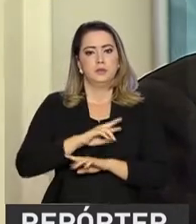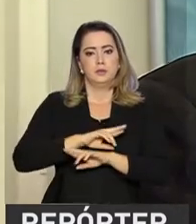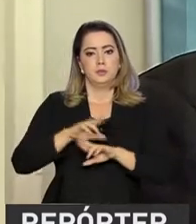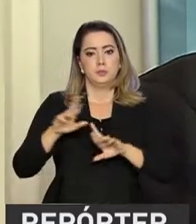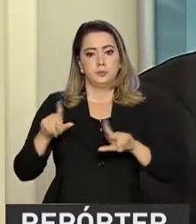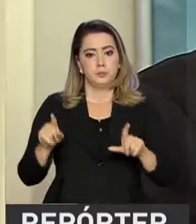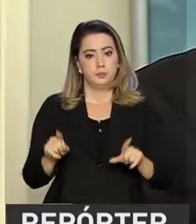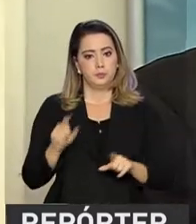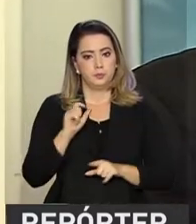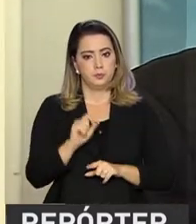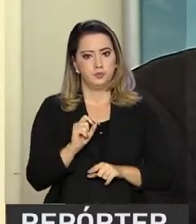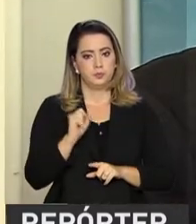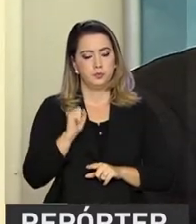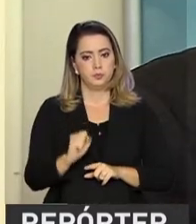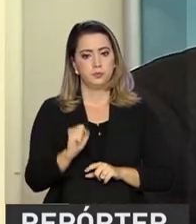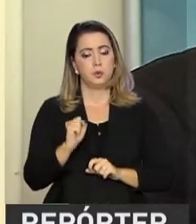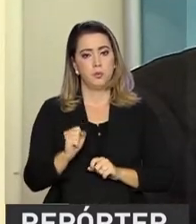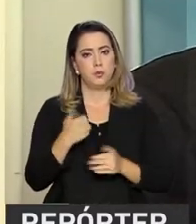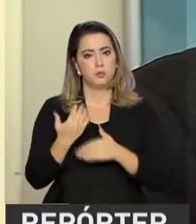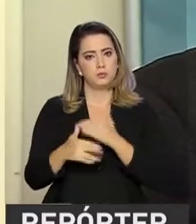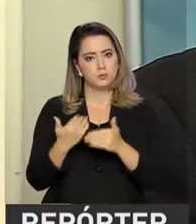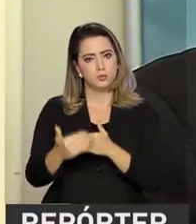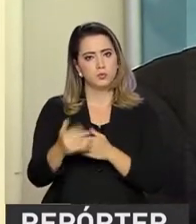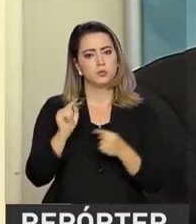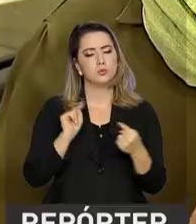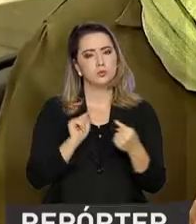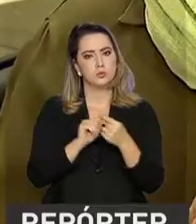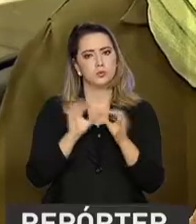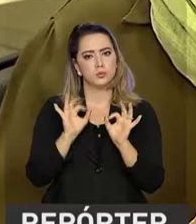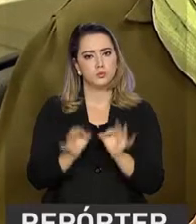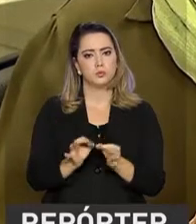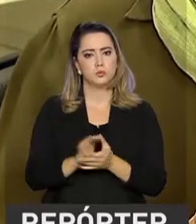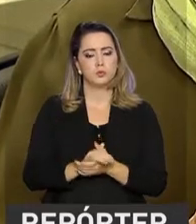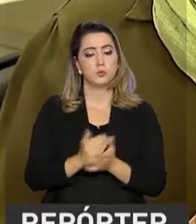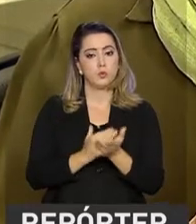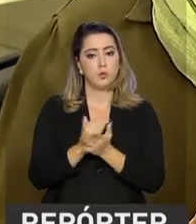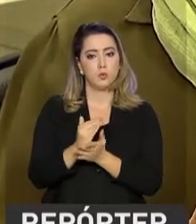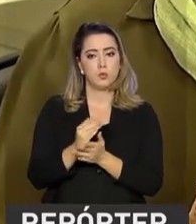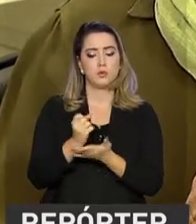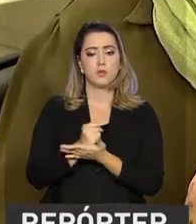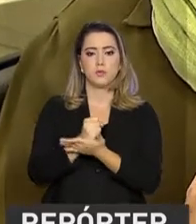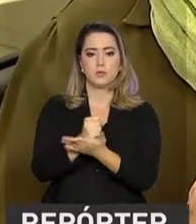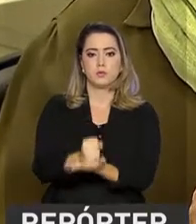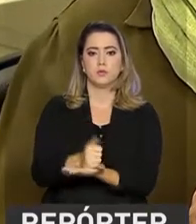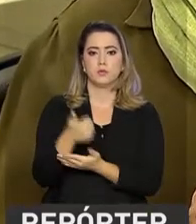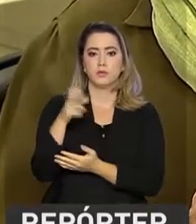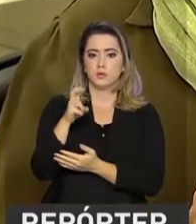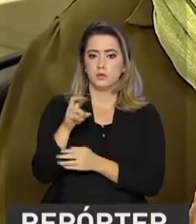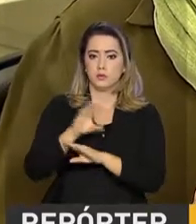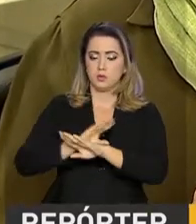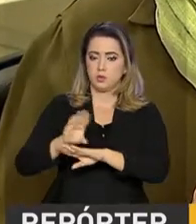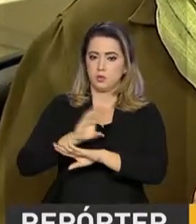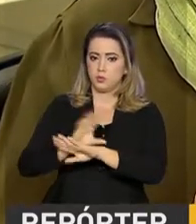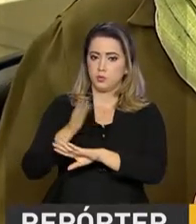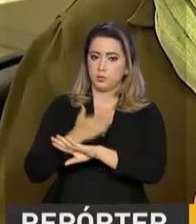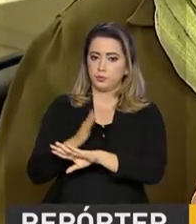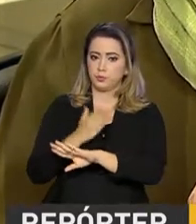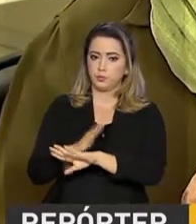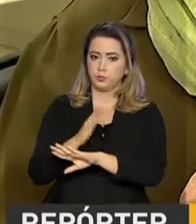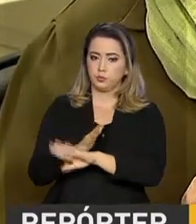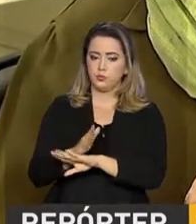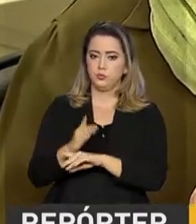nome cidade possa ir de acordo realmente foi a demanda inicialmente são oferecidos 15 cursos de capacitação profissional